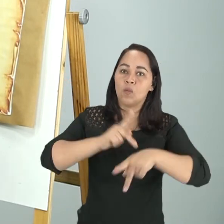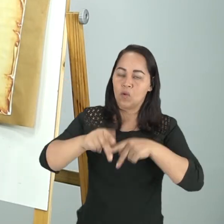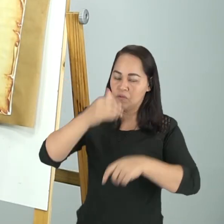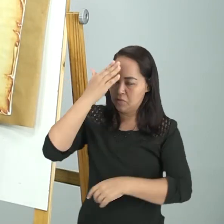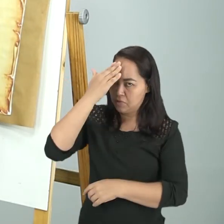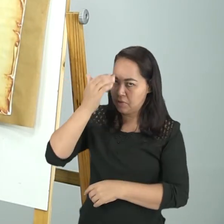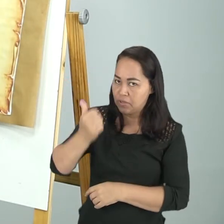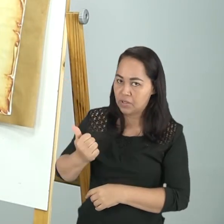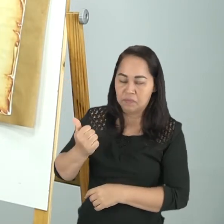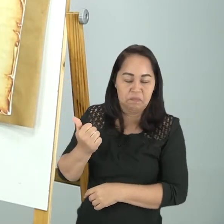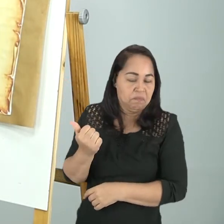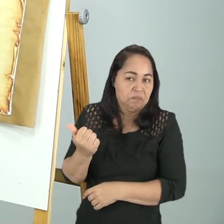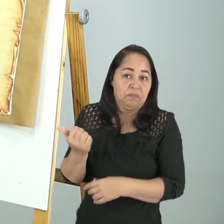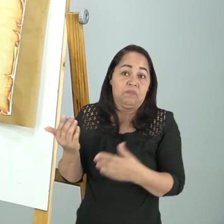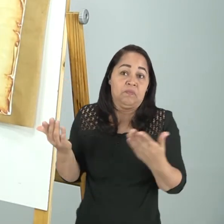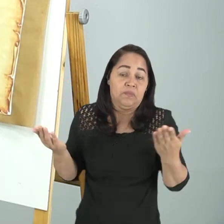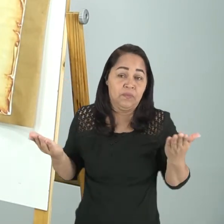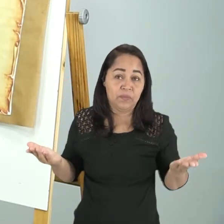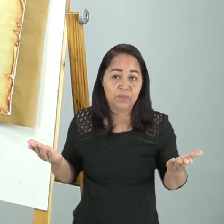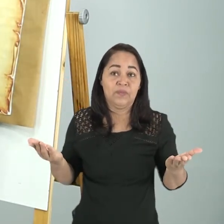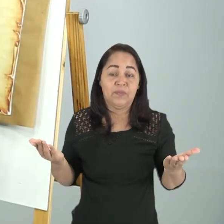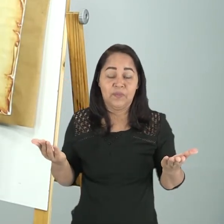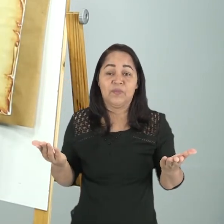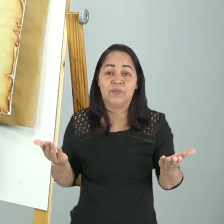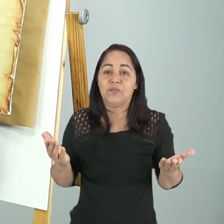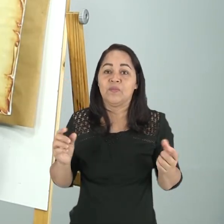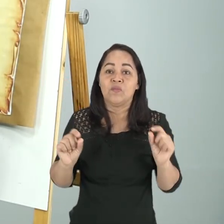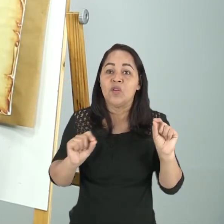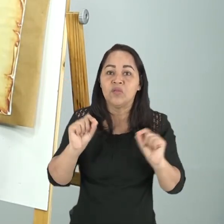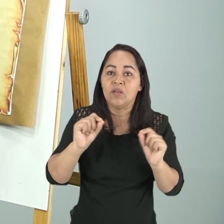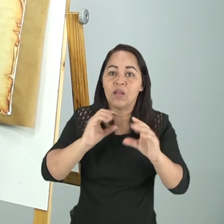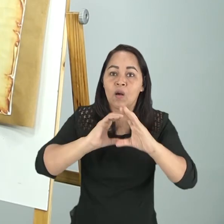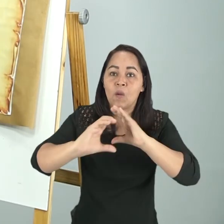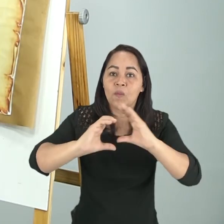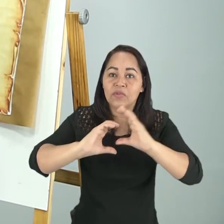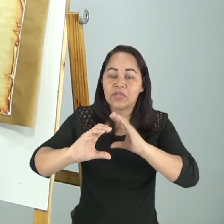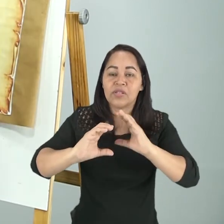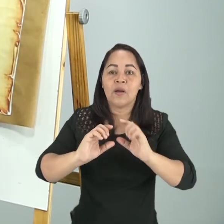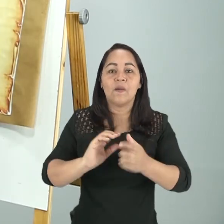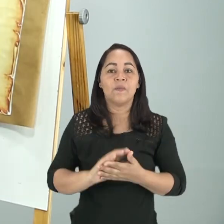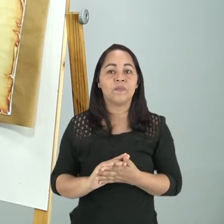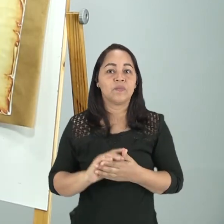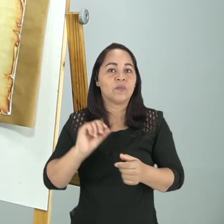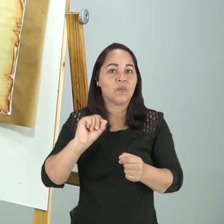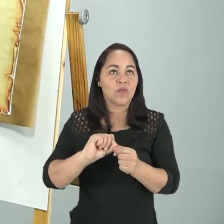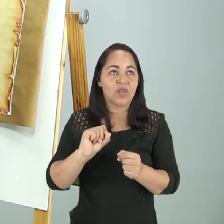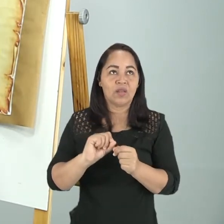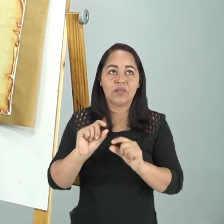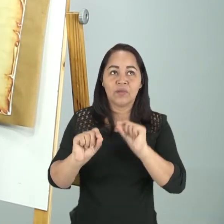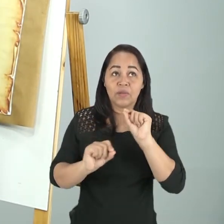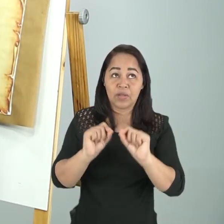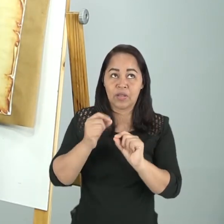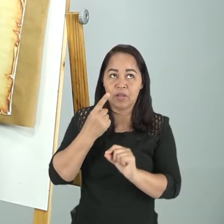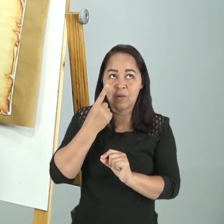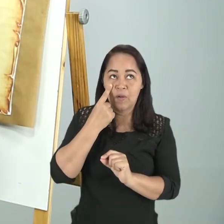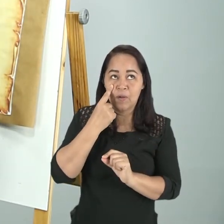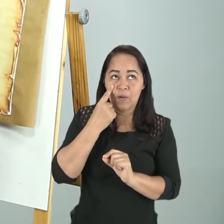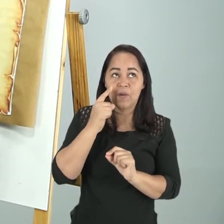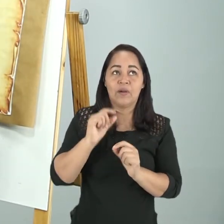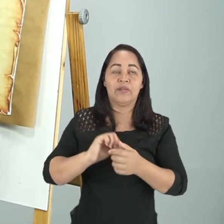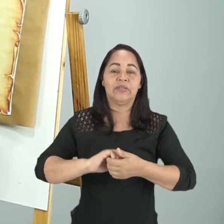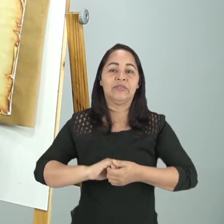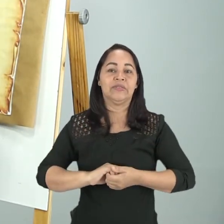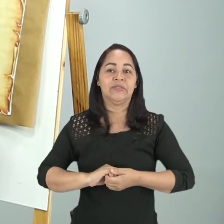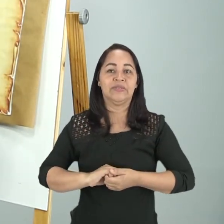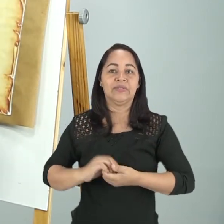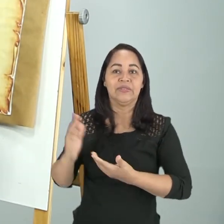Ok? Nós não temos noção de nada do que está sendo comunicado aí. E eles faziam aqui, ó. Observe aqui comigo, ó, nessas